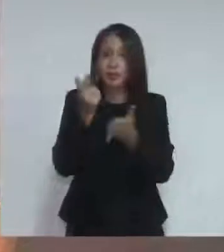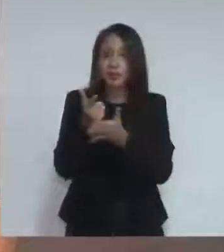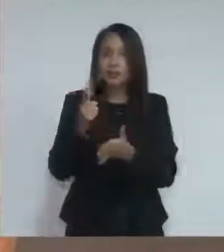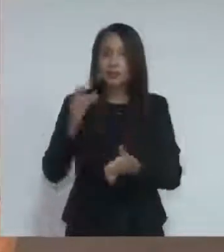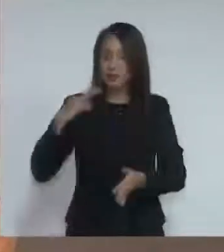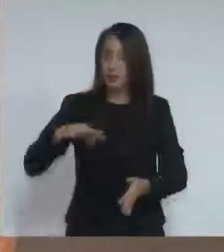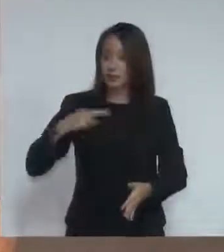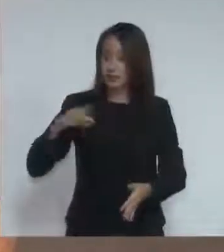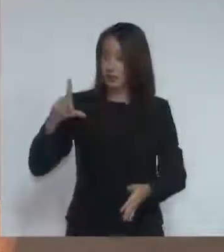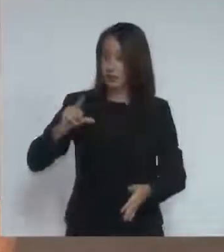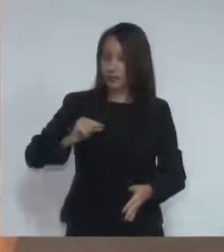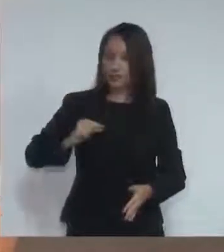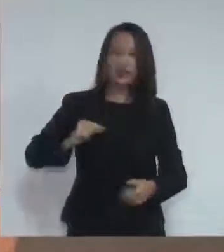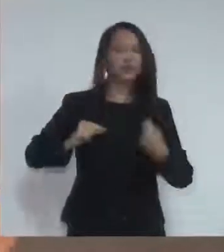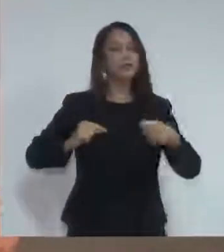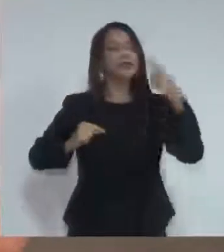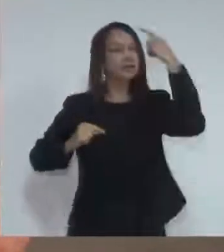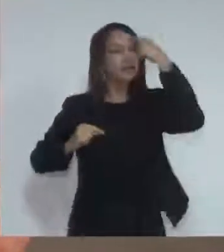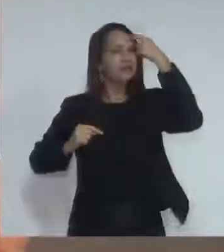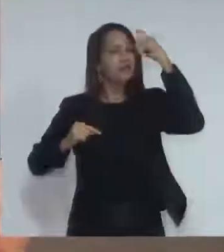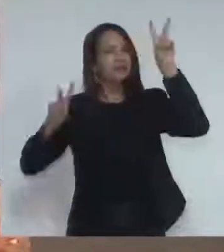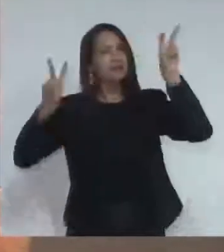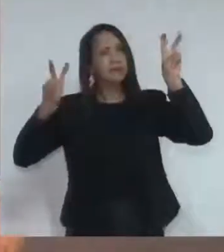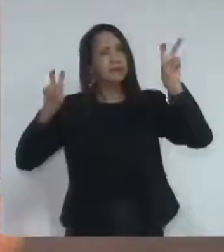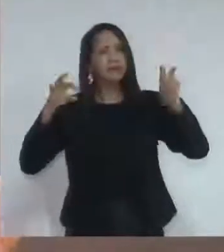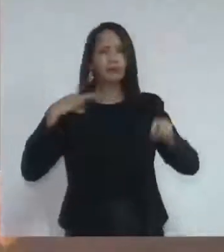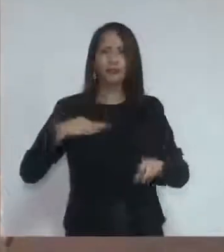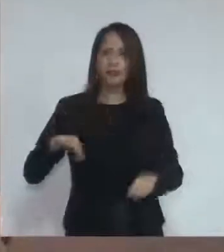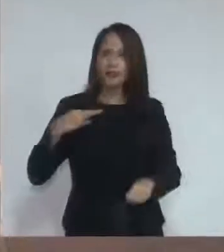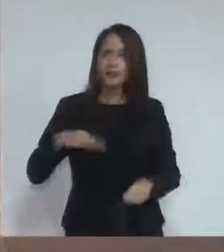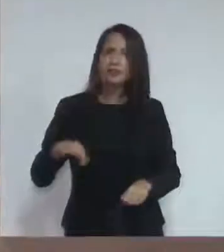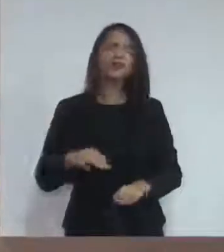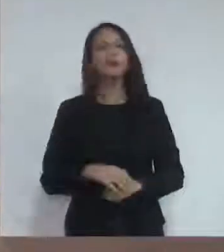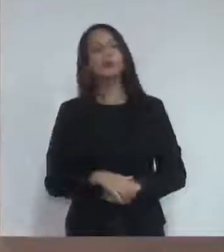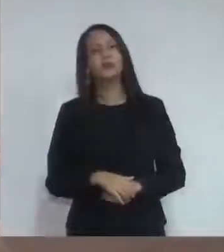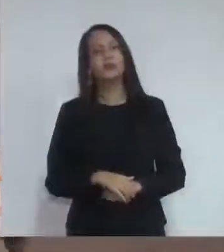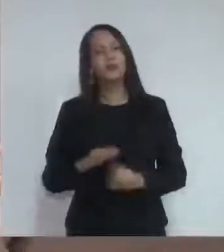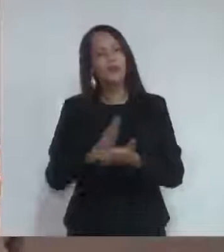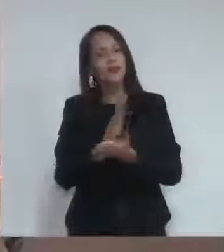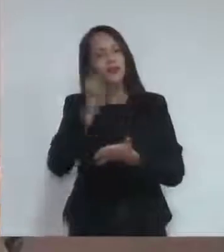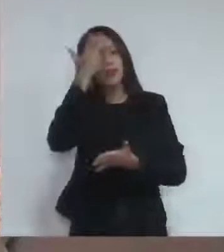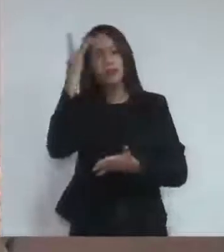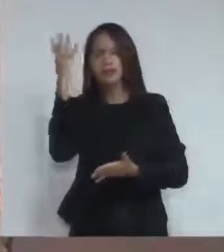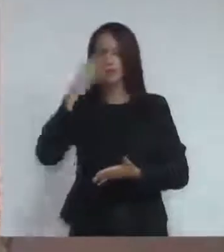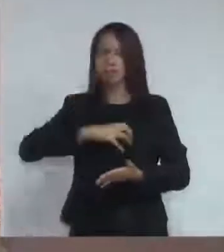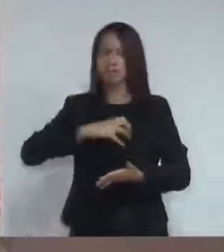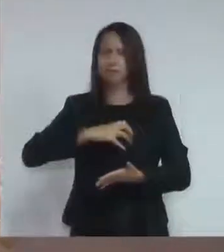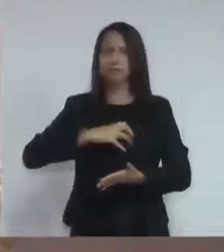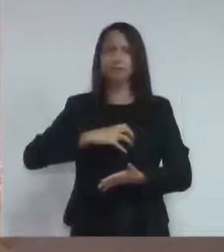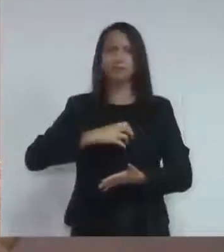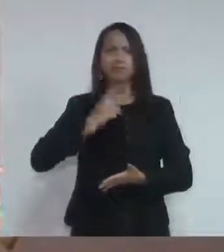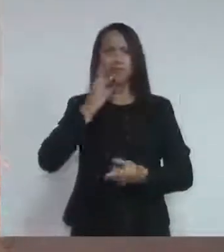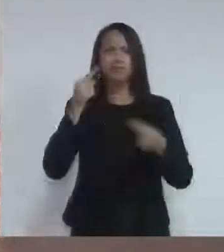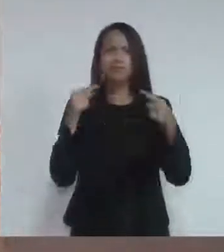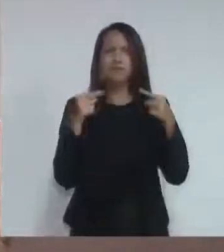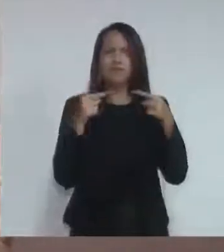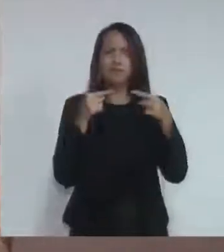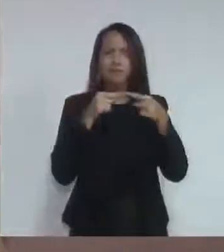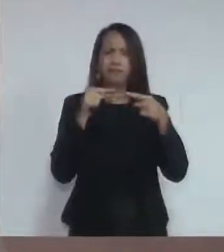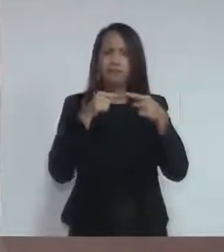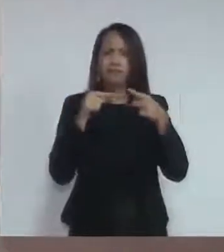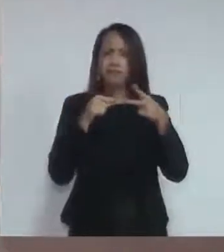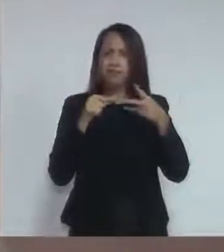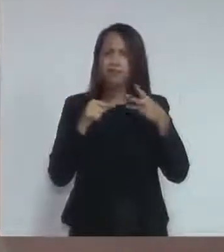menos, precisa repensar essa questão do salário. Algumas pessoas ficam bravas quando eu cito esse ponto, mas eu não vou me